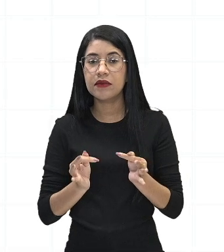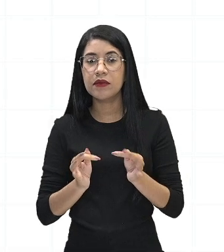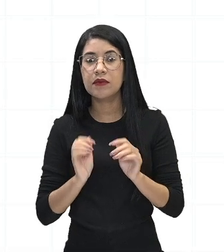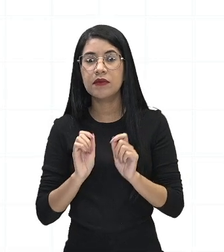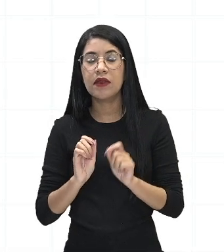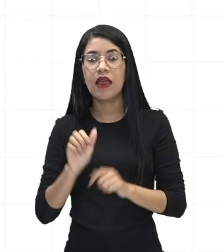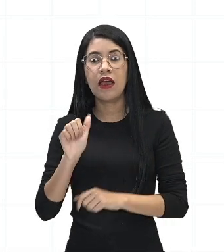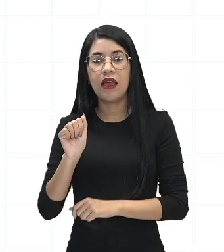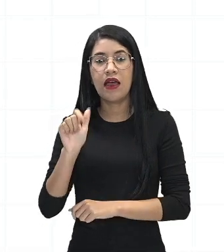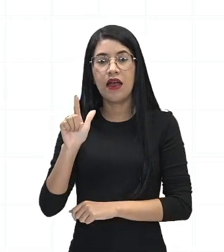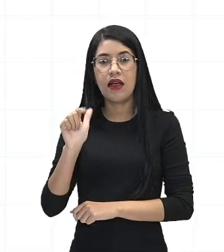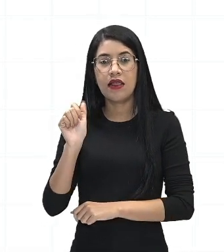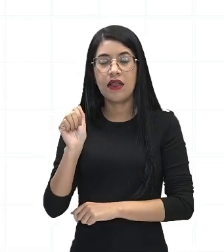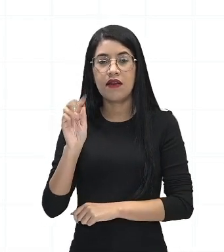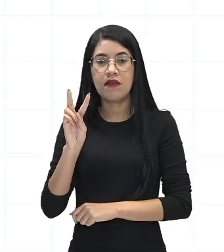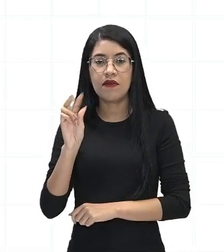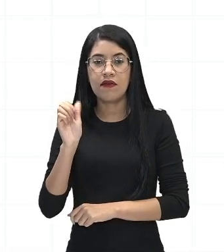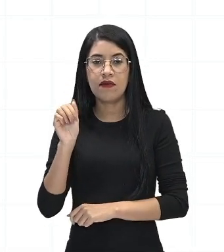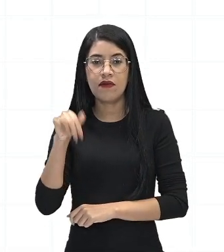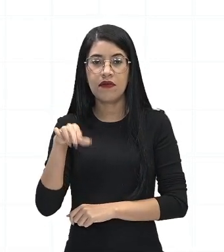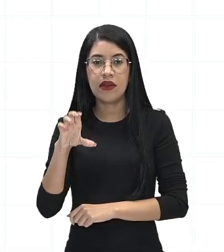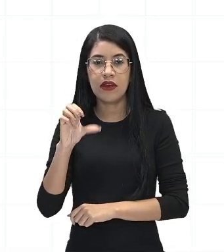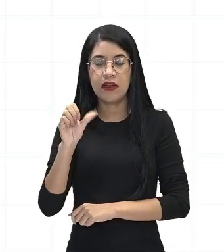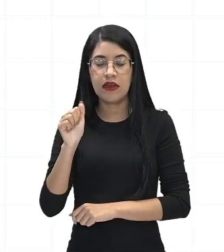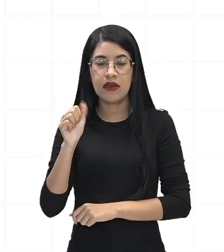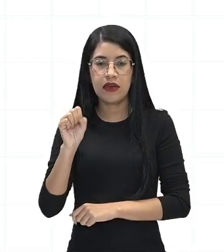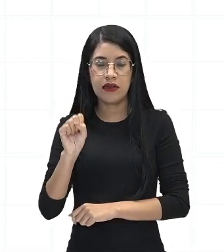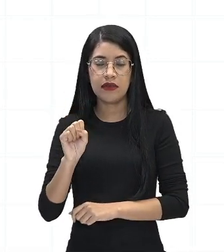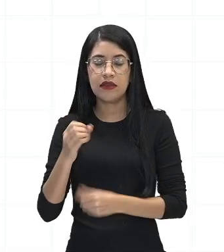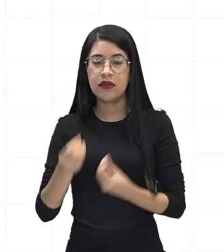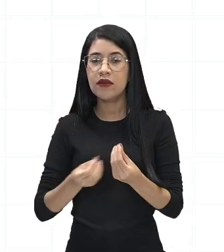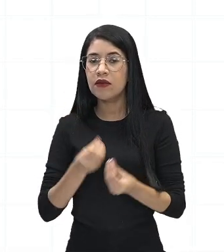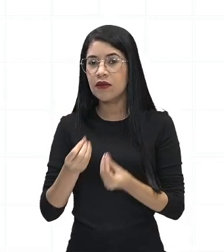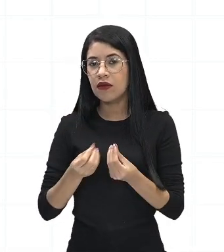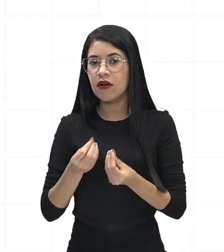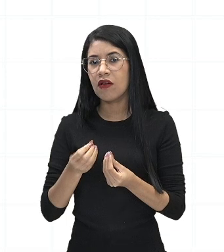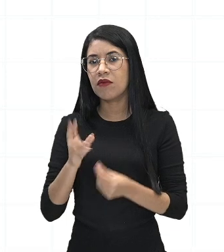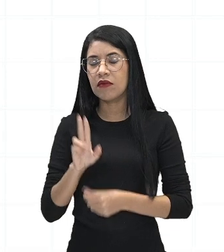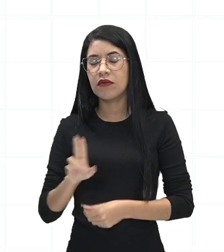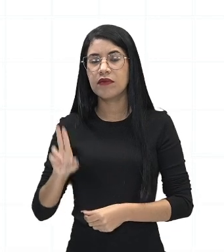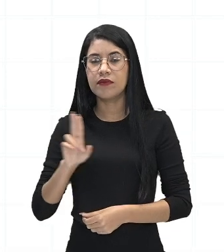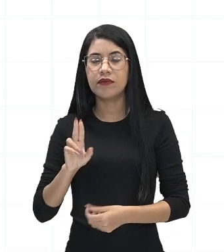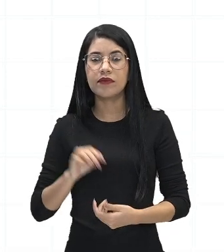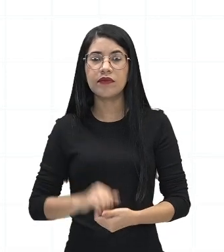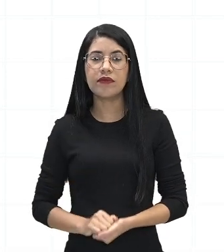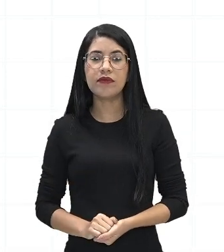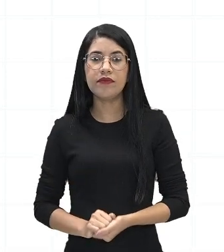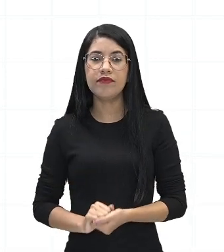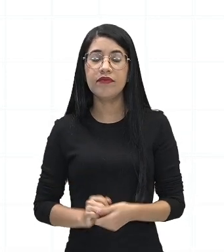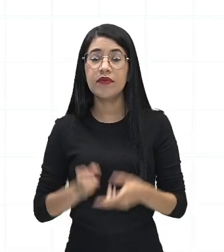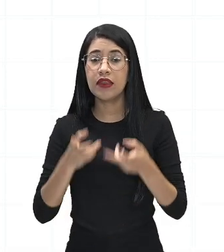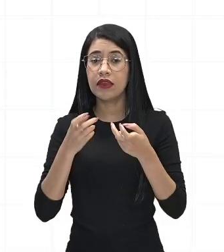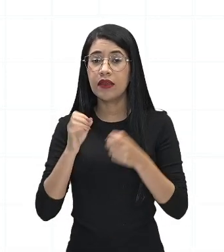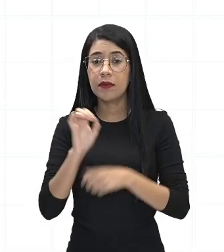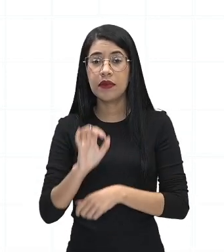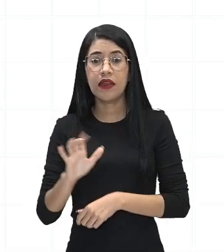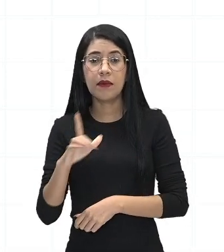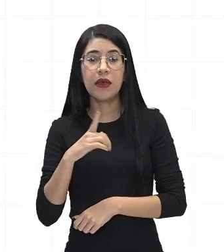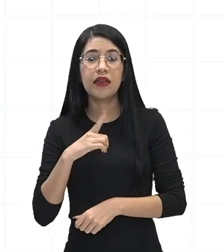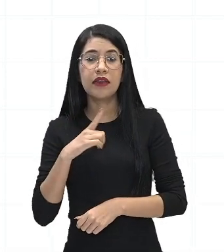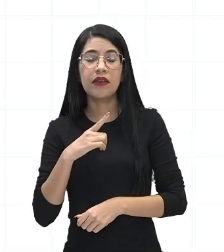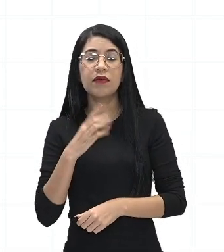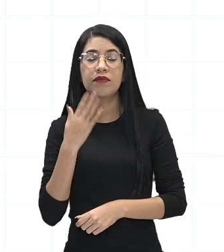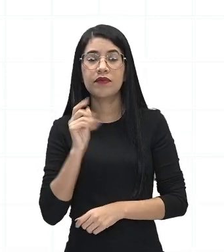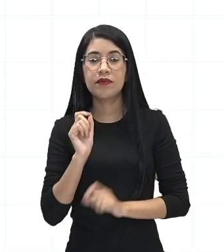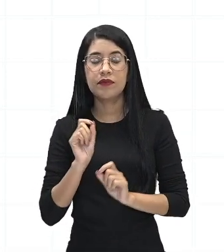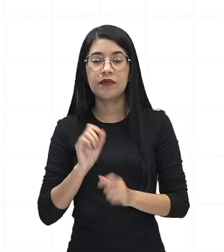falar agora, que são as alavancas. Como é que funcionam essas alavancas, né? Você observa aí na imagem que nós temos um